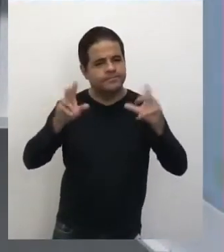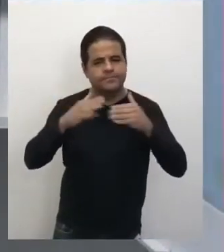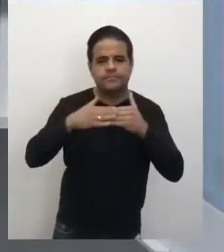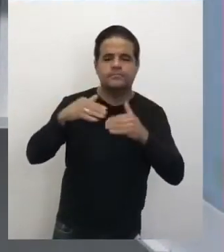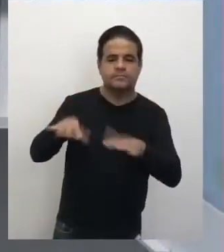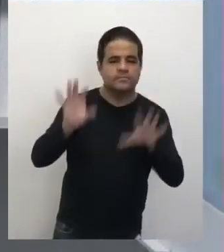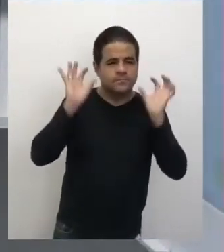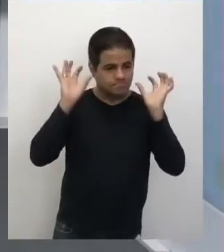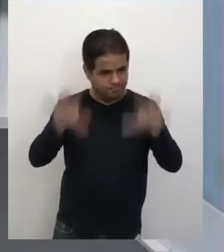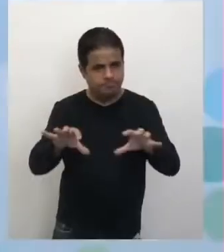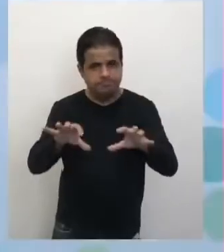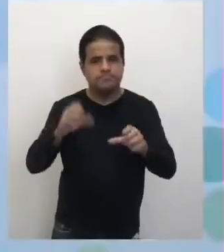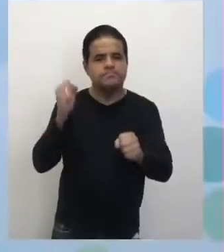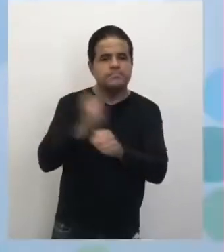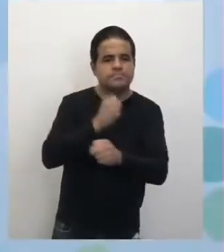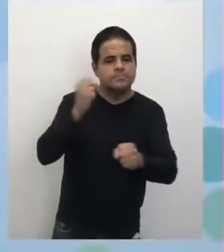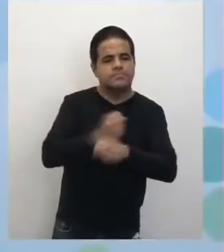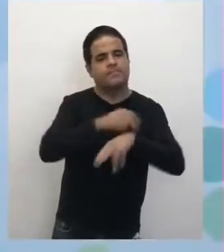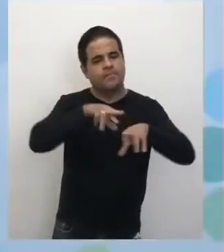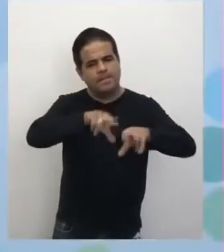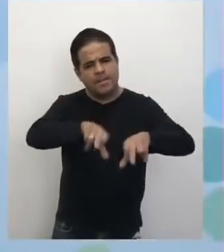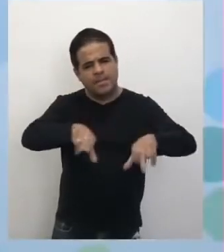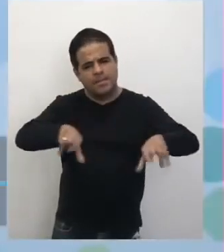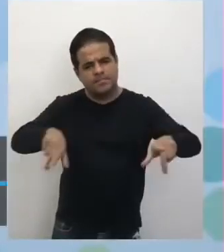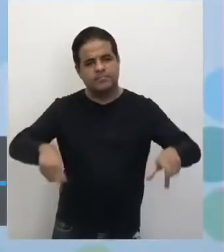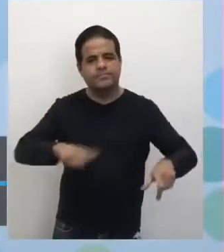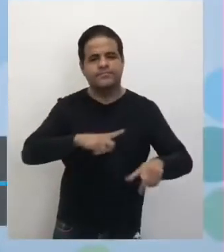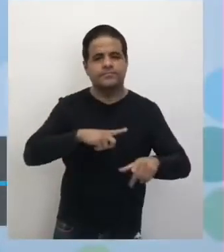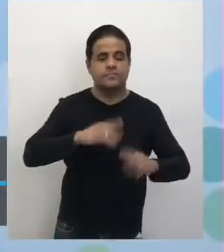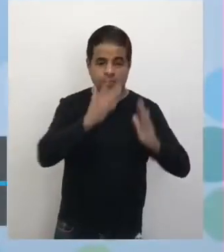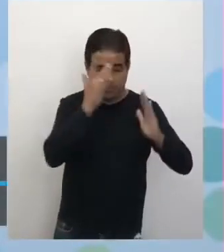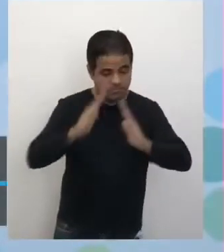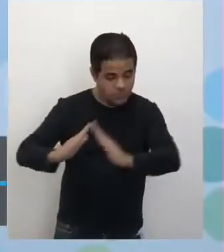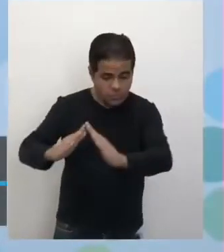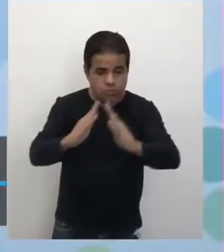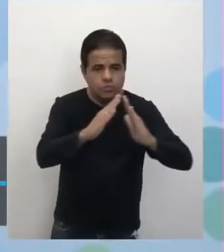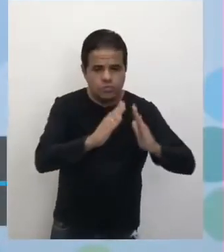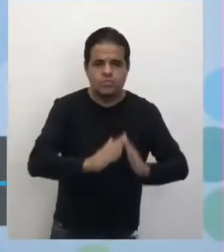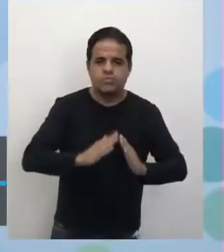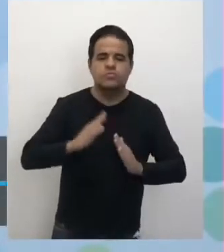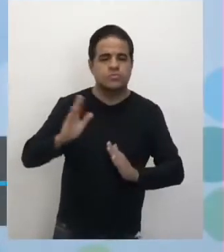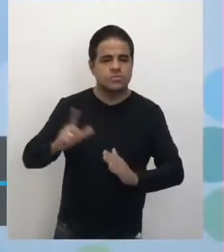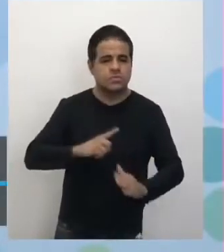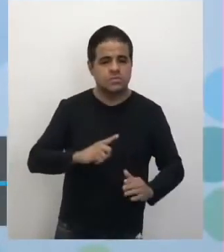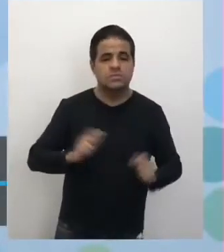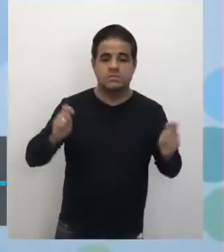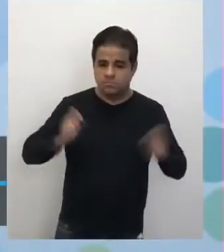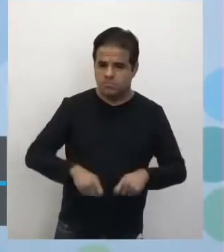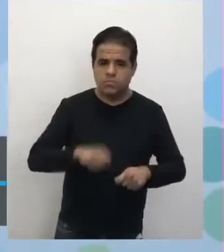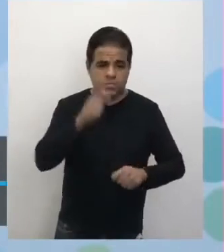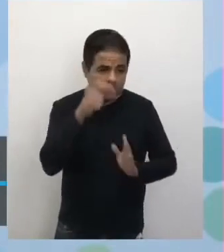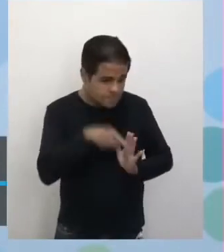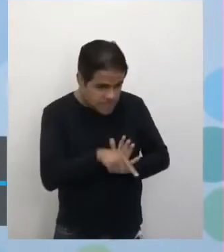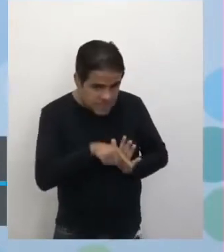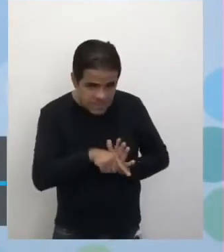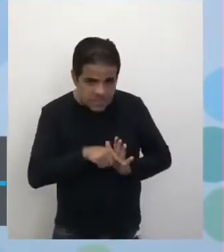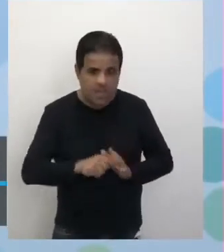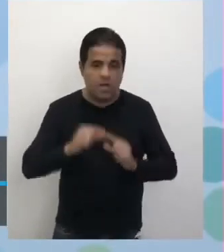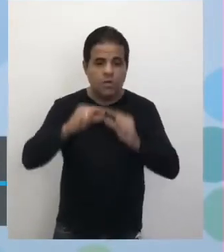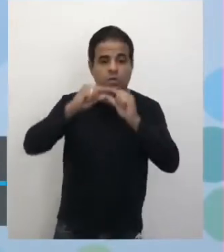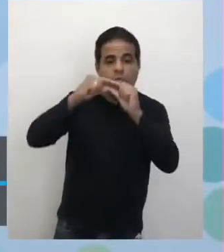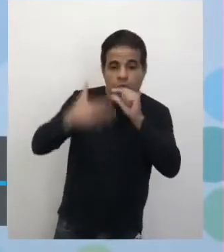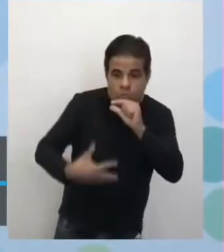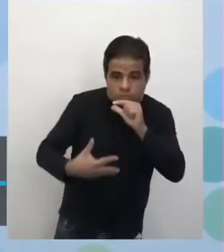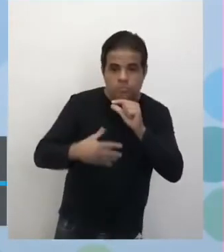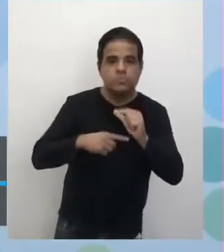aí um parque, né, de diversidades, né, até de moradias, como eu citei para vocês. Então, você pode pesquisar no Google, você vai ver lá, né,